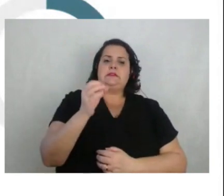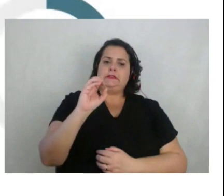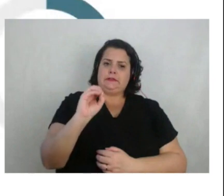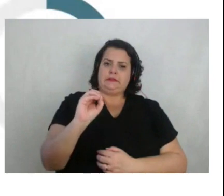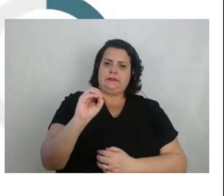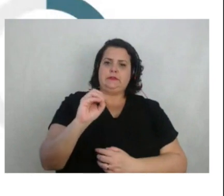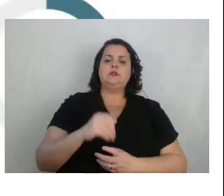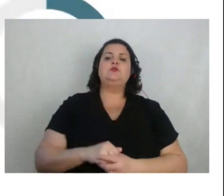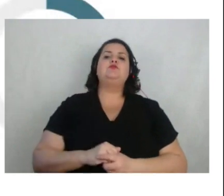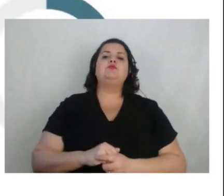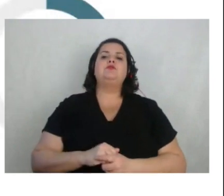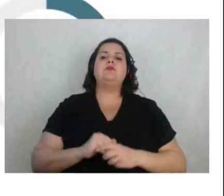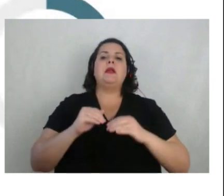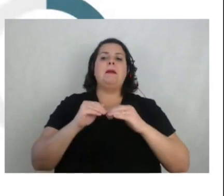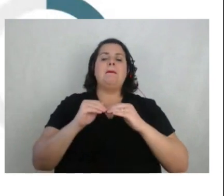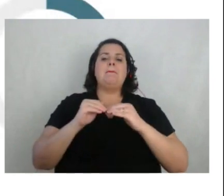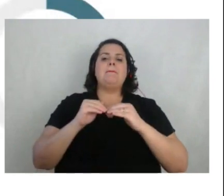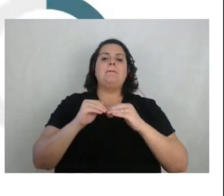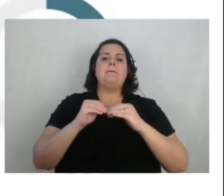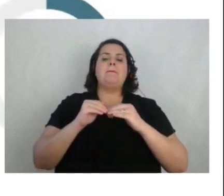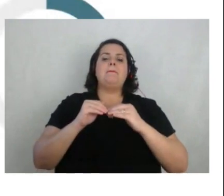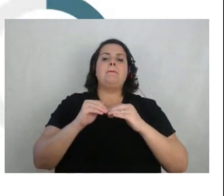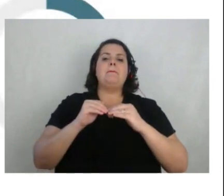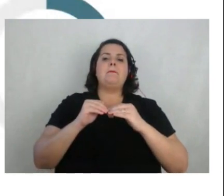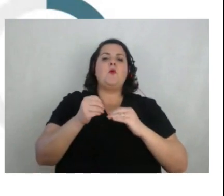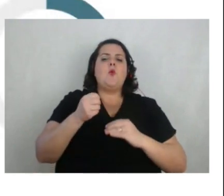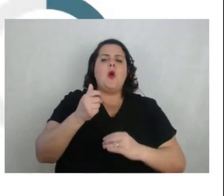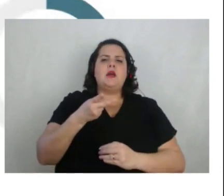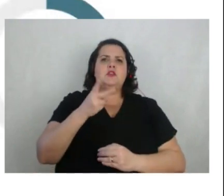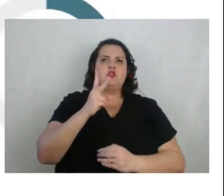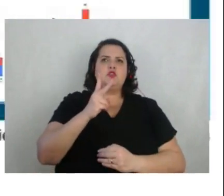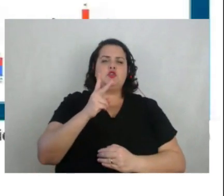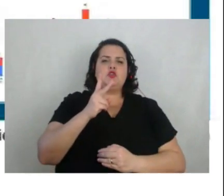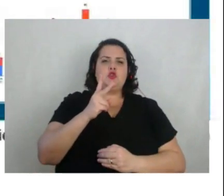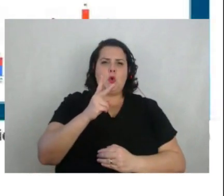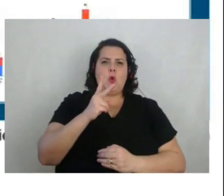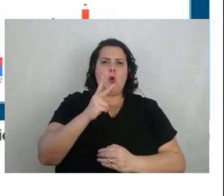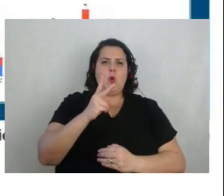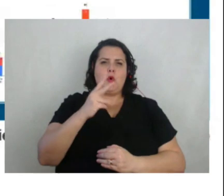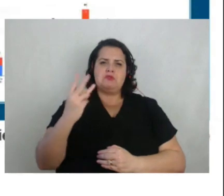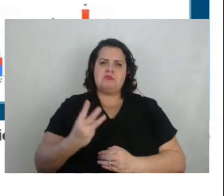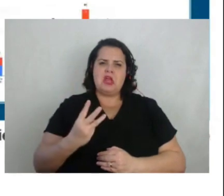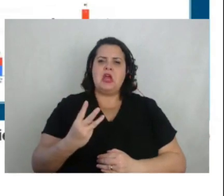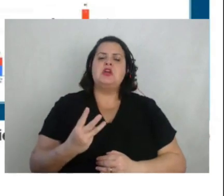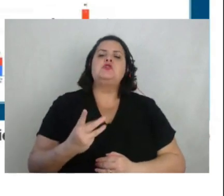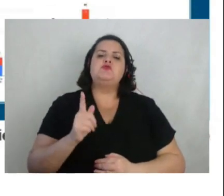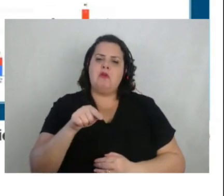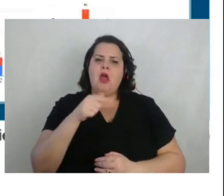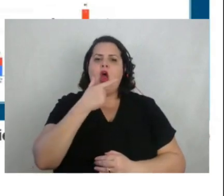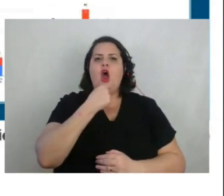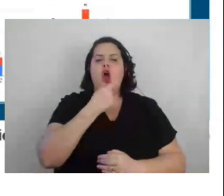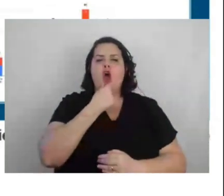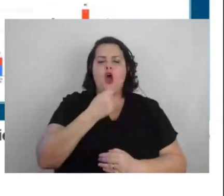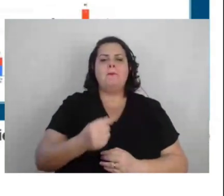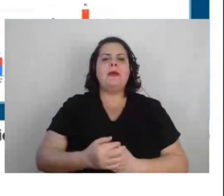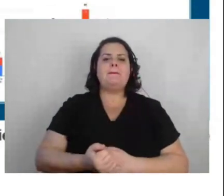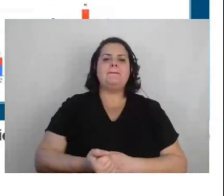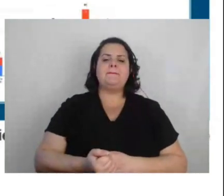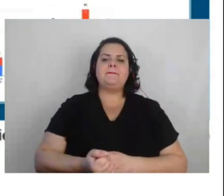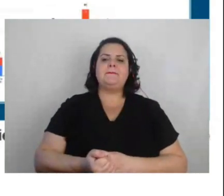2/3, ou quase 2/3 eram homens, E a gente acompanhou, isso